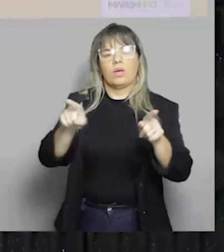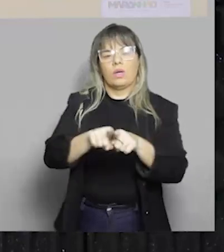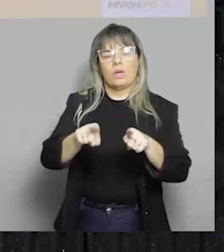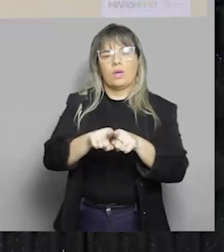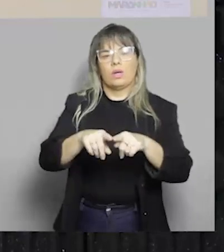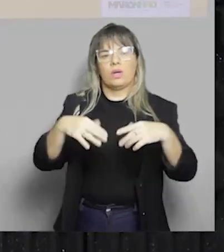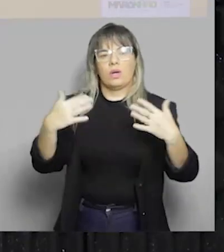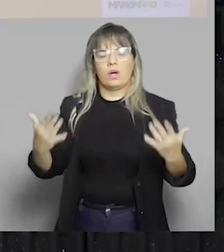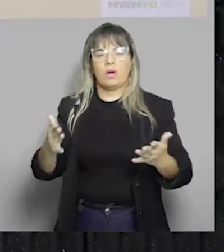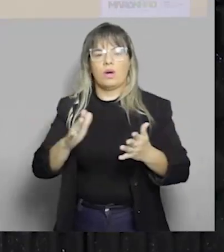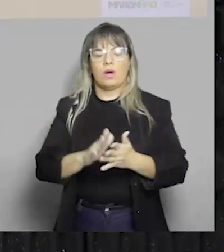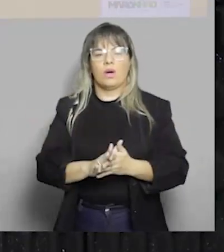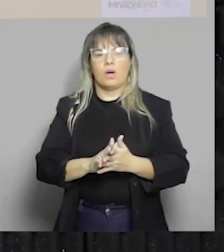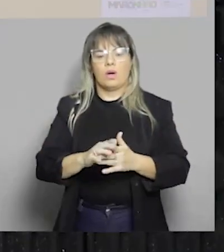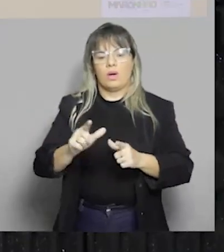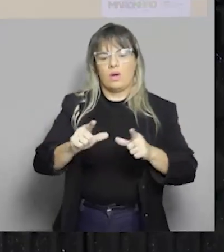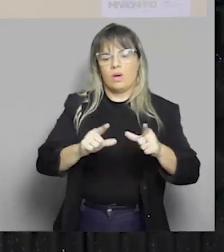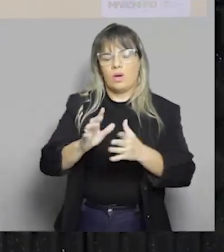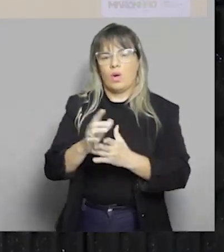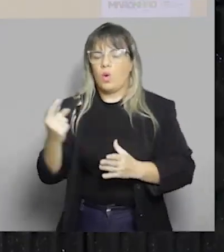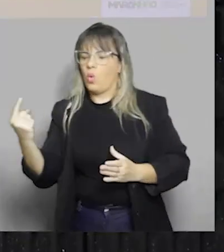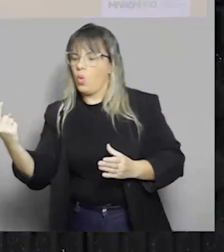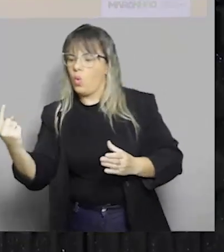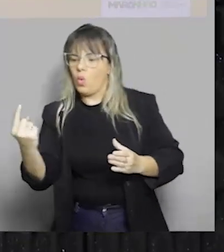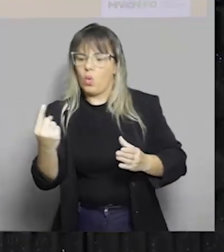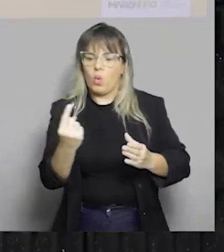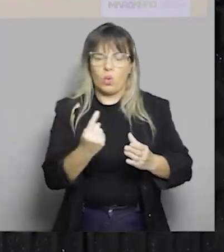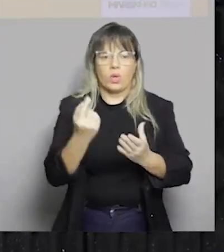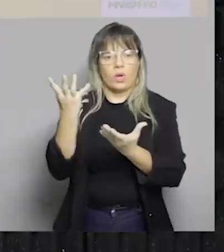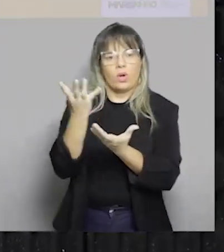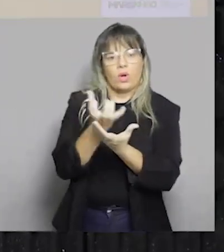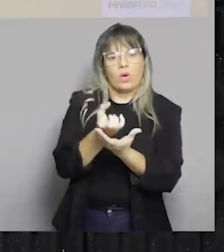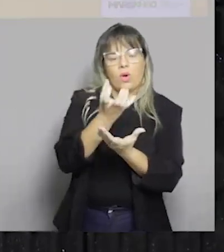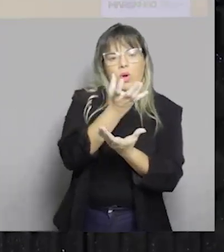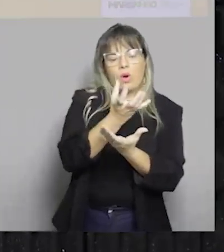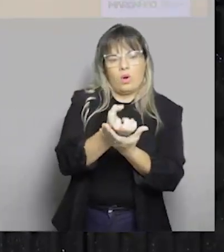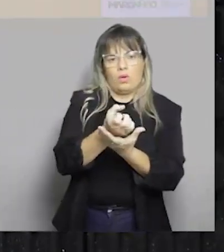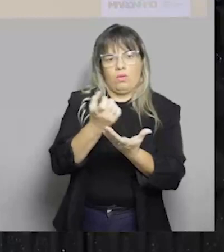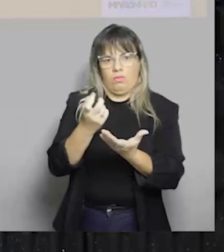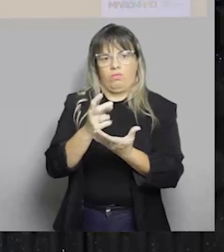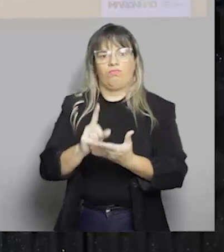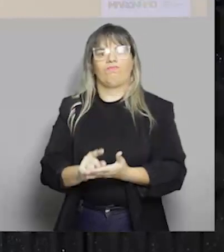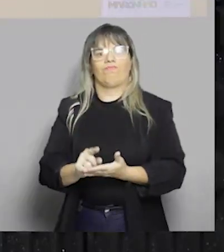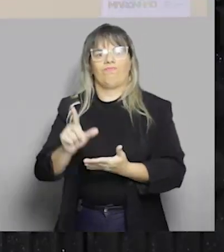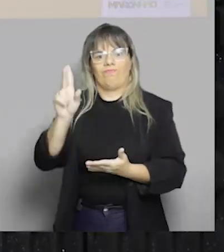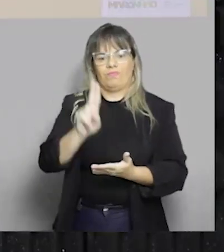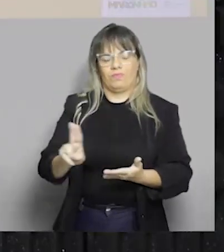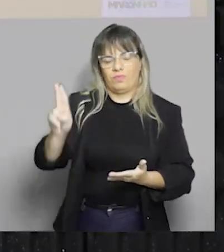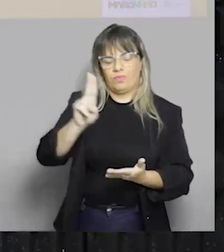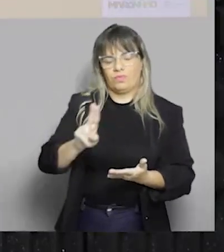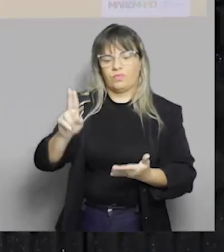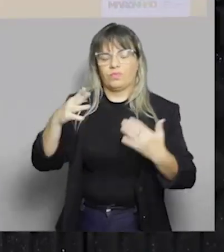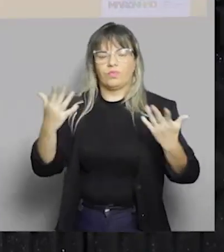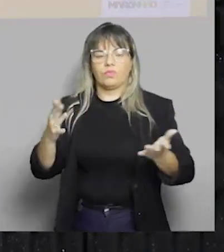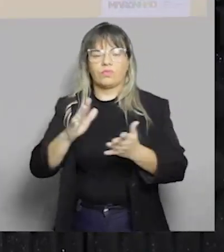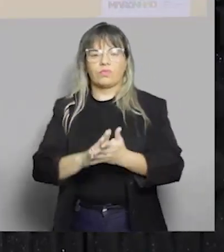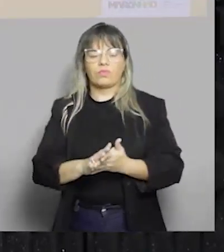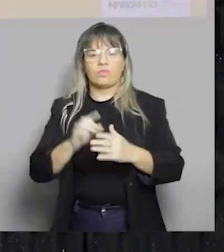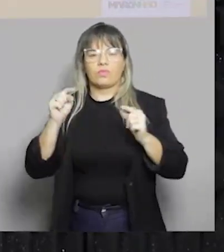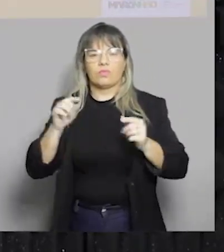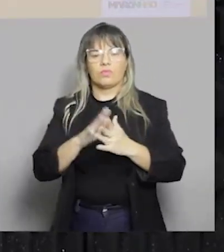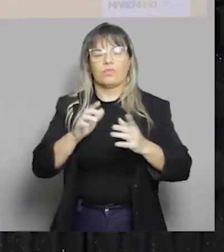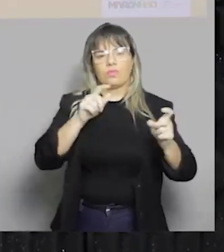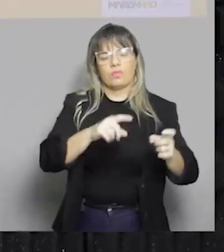Marcos? Monocultura é a produção de um único item. Veja bem, hoje a agropecuária brasileira, de maneira geral, ela é muito voltada